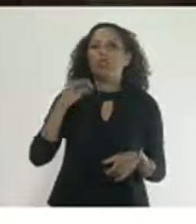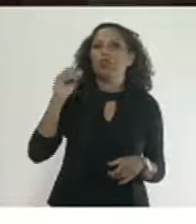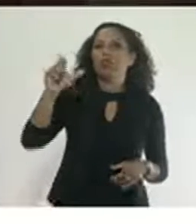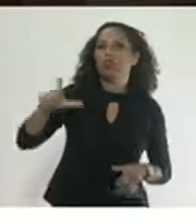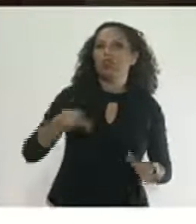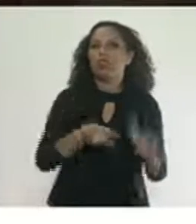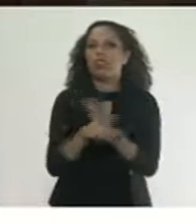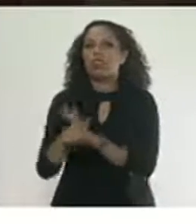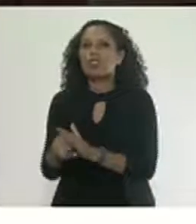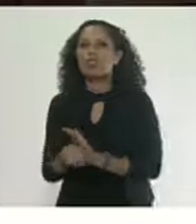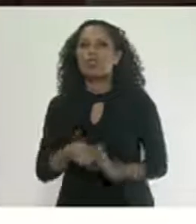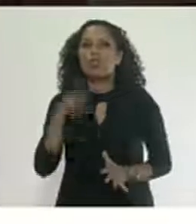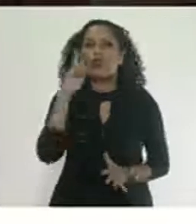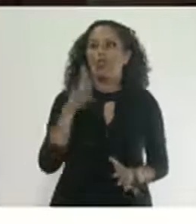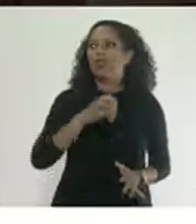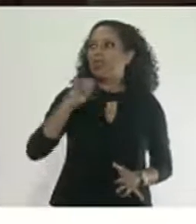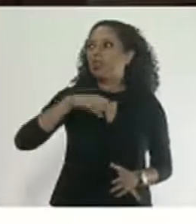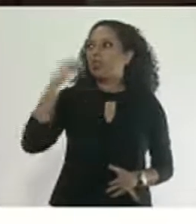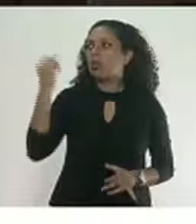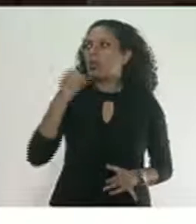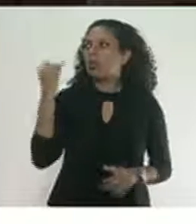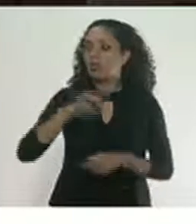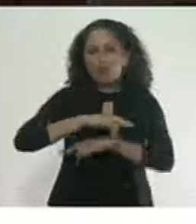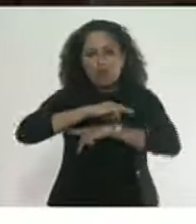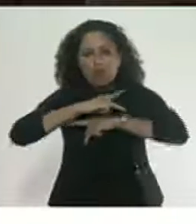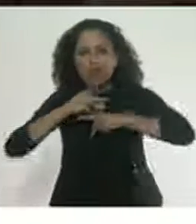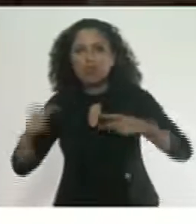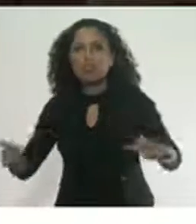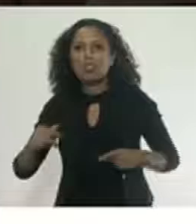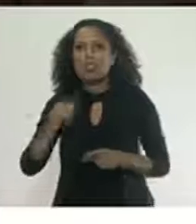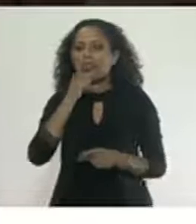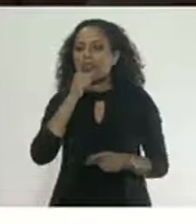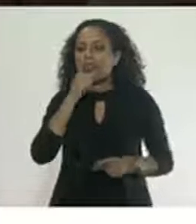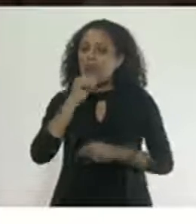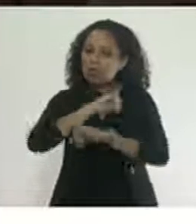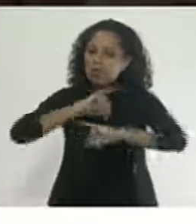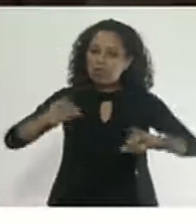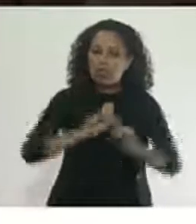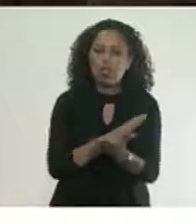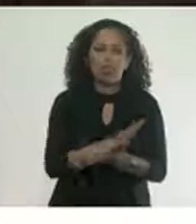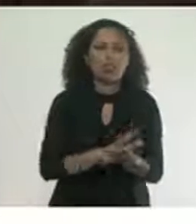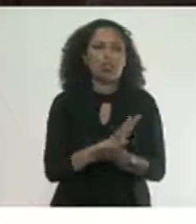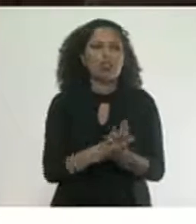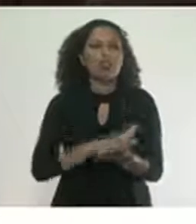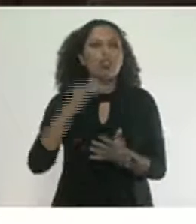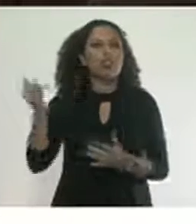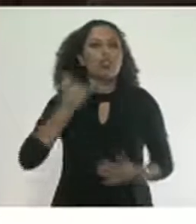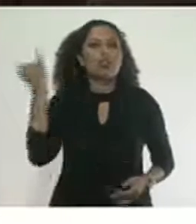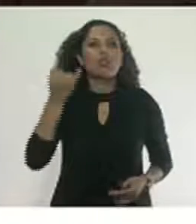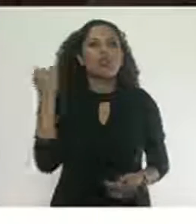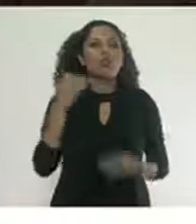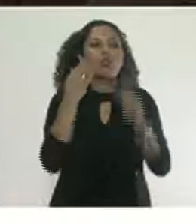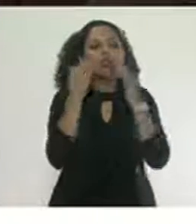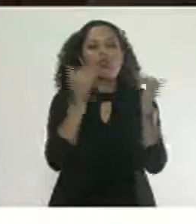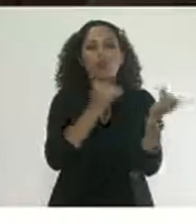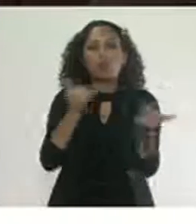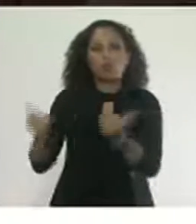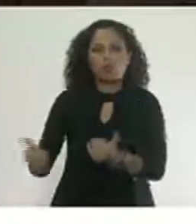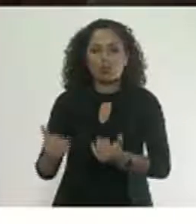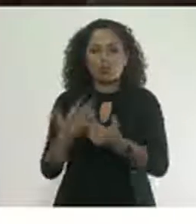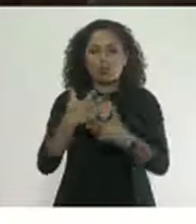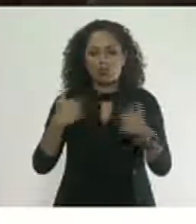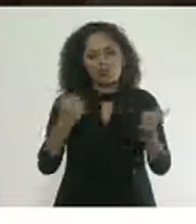eventualmente, e sempre que necessário, por meio de visitas, sem avisos prévios. é importante trazer